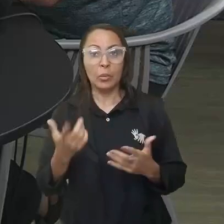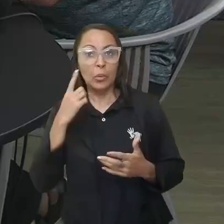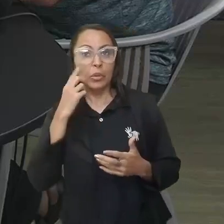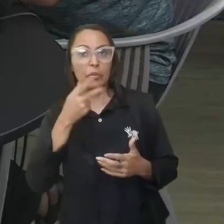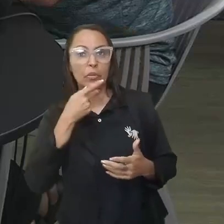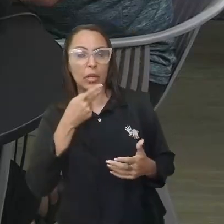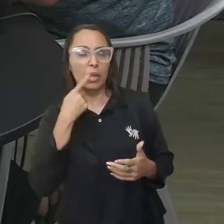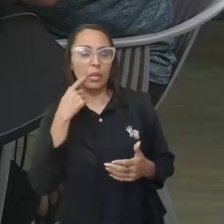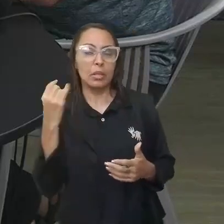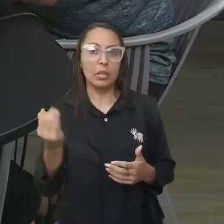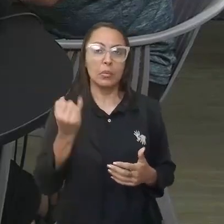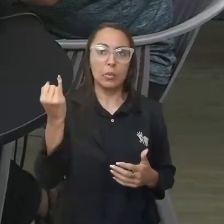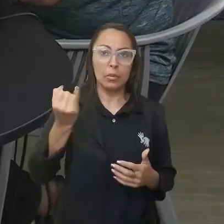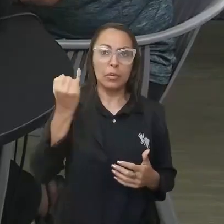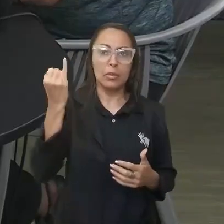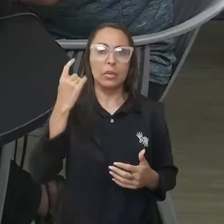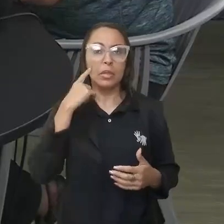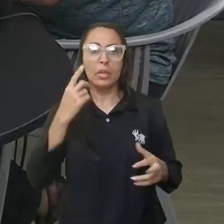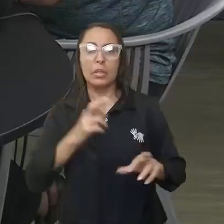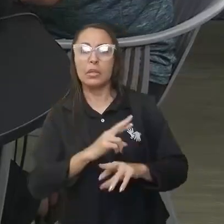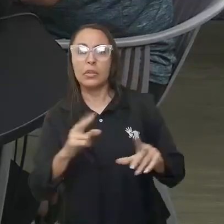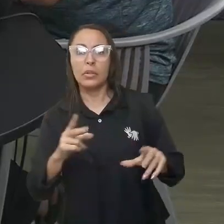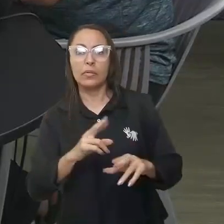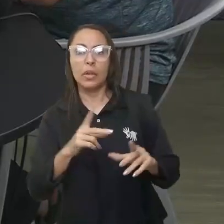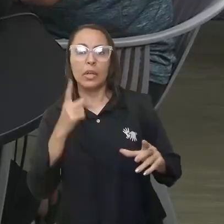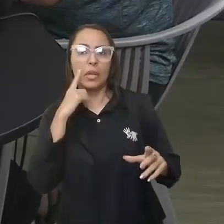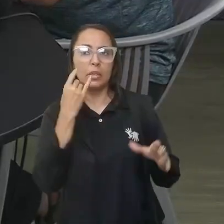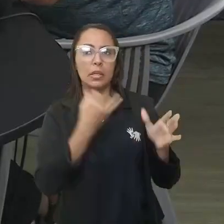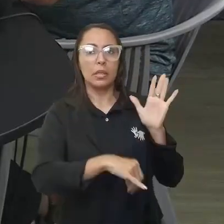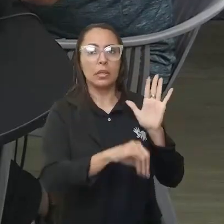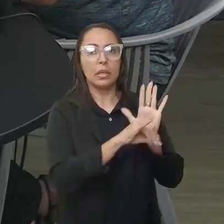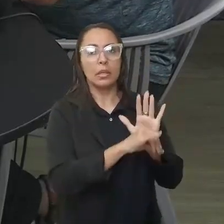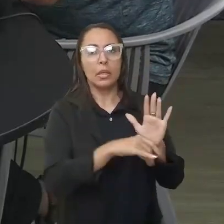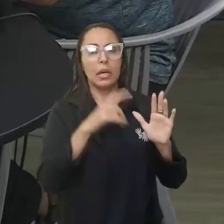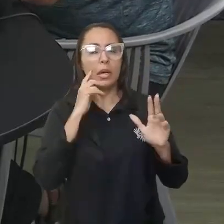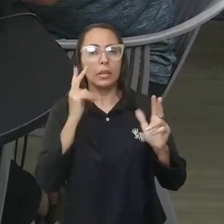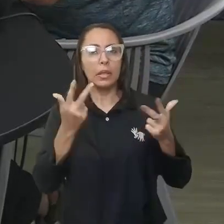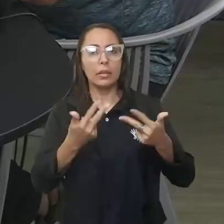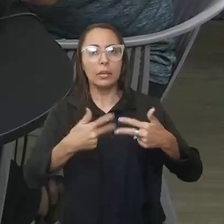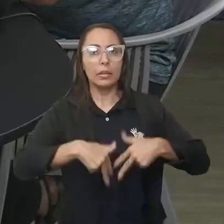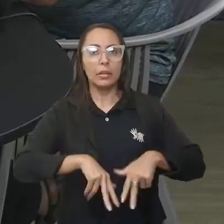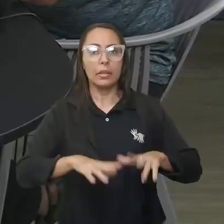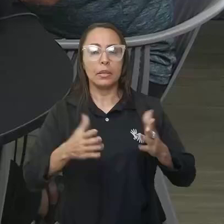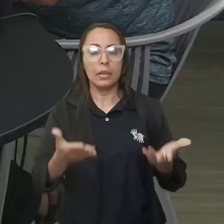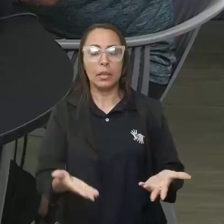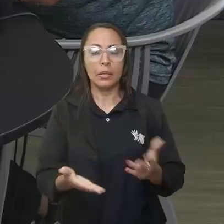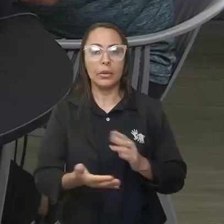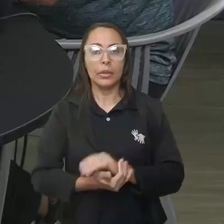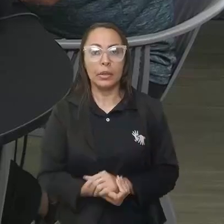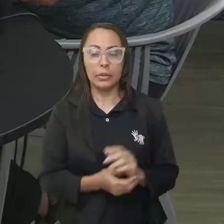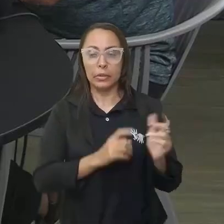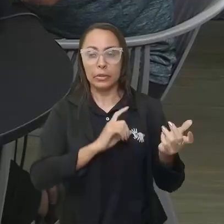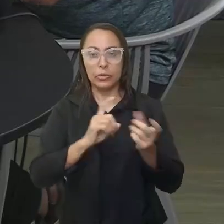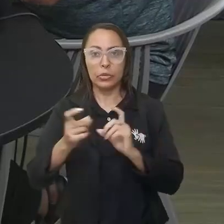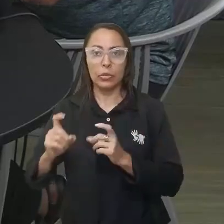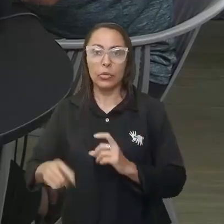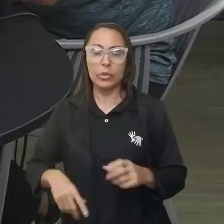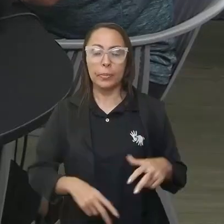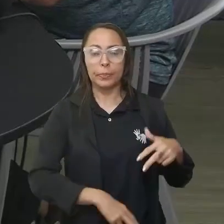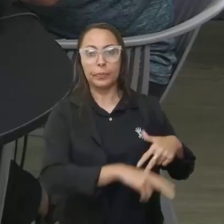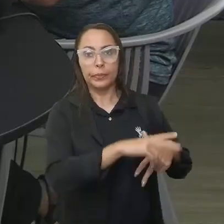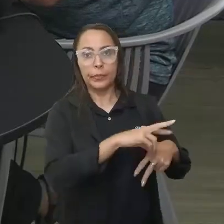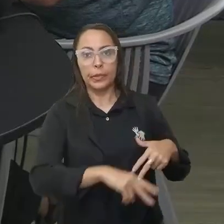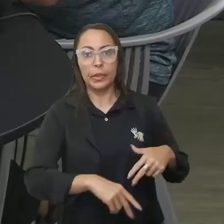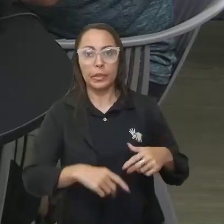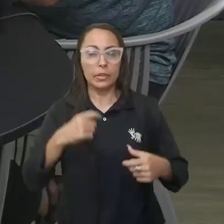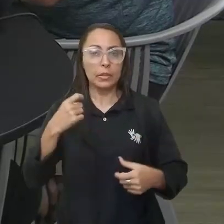sobre a importância de considerar diferentes identidades, raça, classe, orientação sexual, etc., nas discussões sobre gênero e sexualidade?